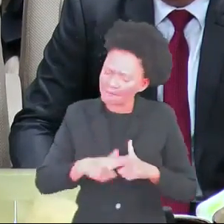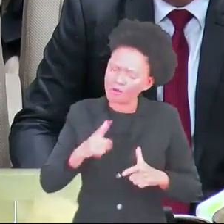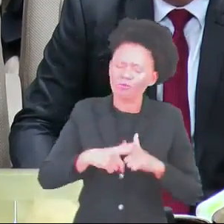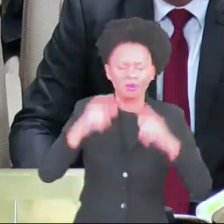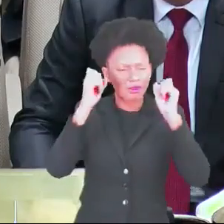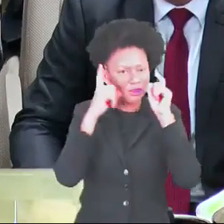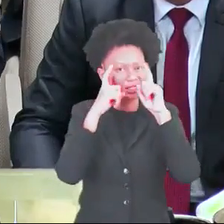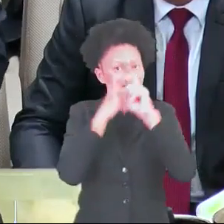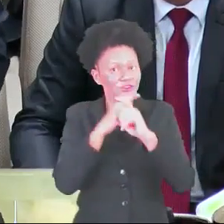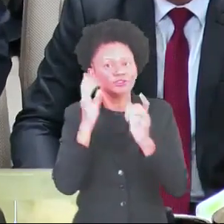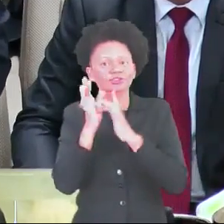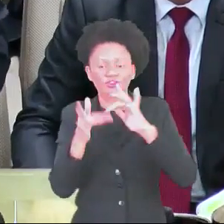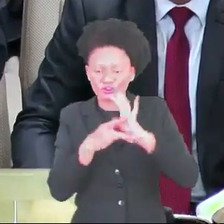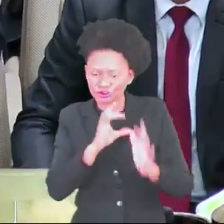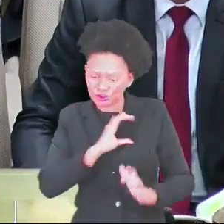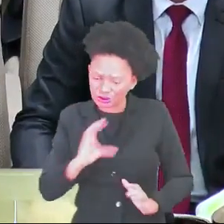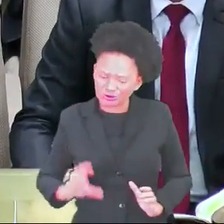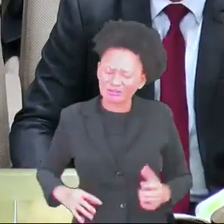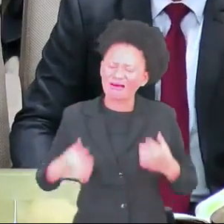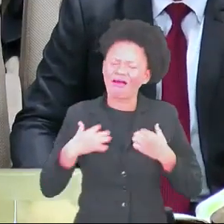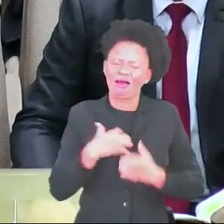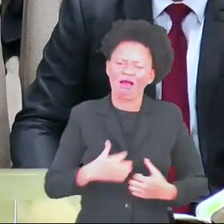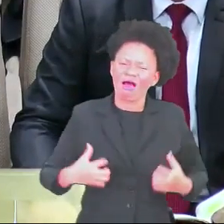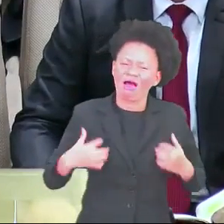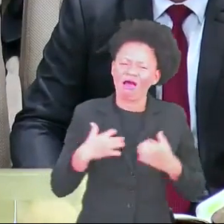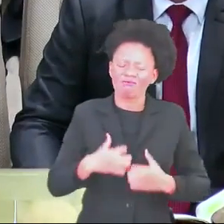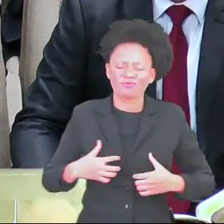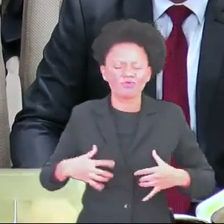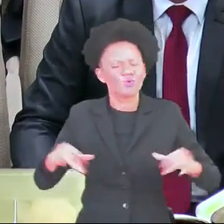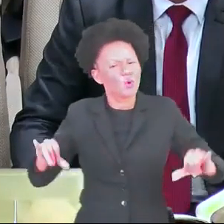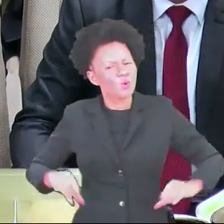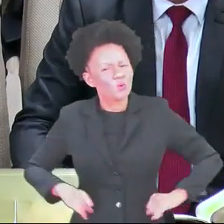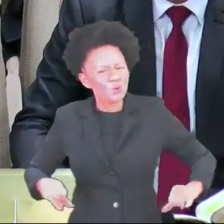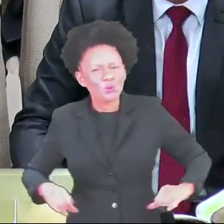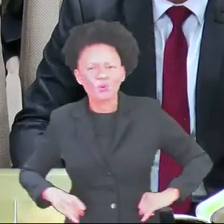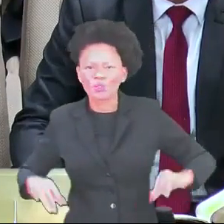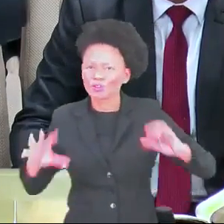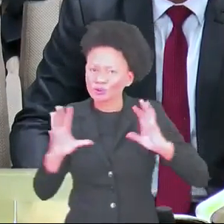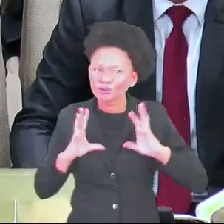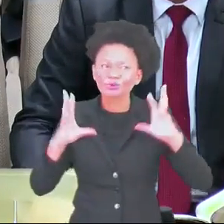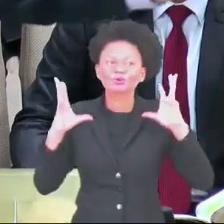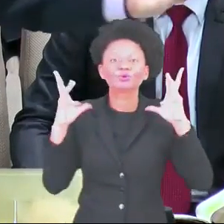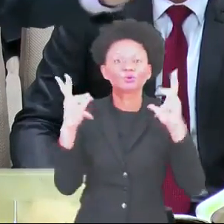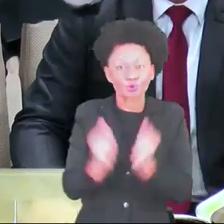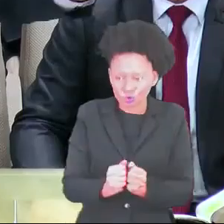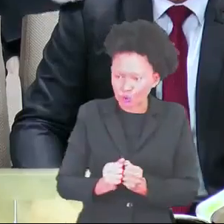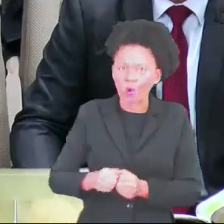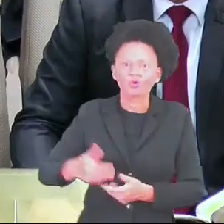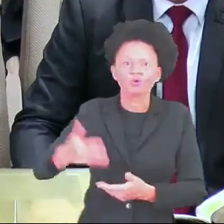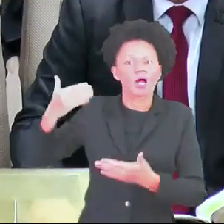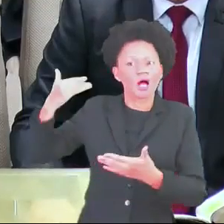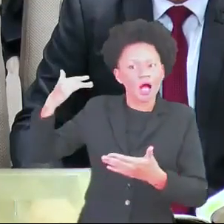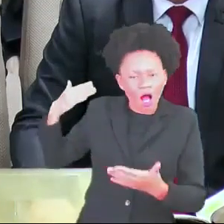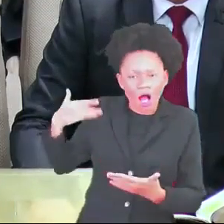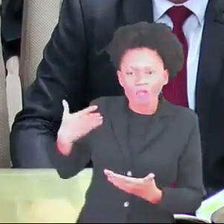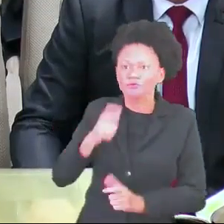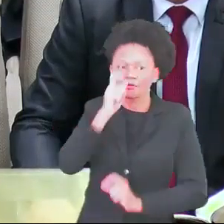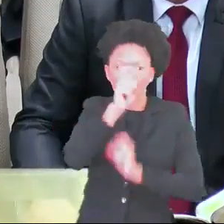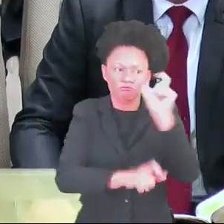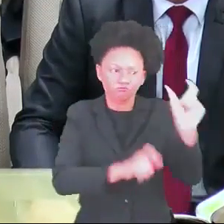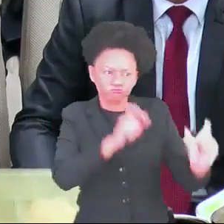aflição. Cristo foi afligido, Cristo foi maltratado. Todos os nossos pais na fé sofreram. Esta